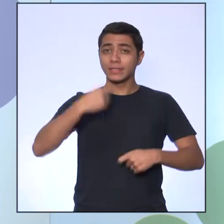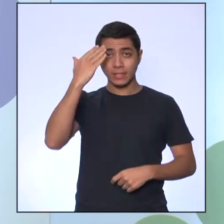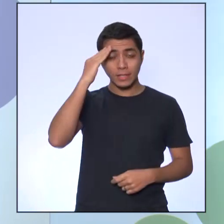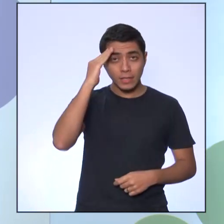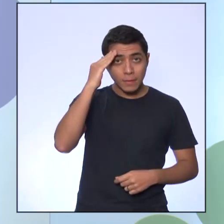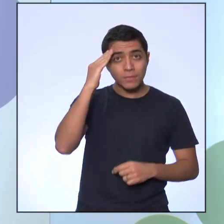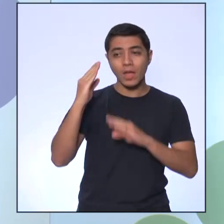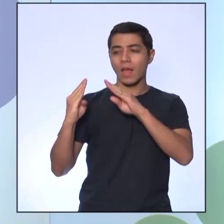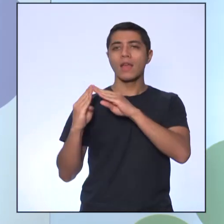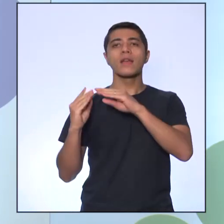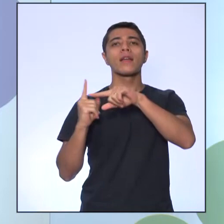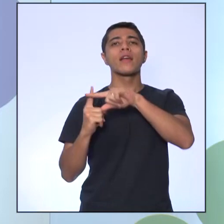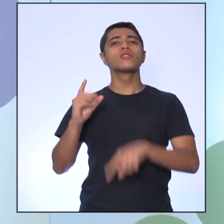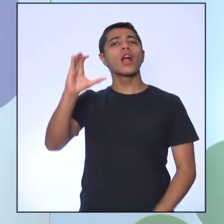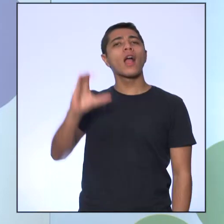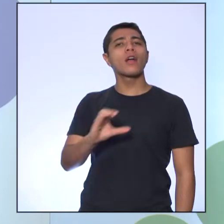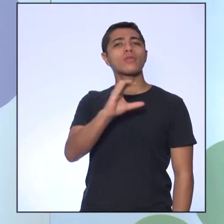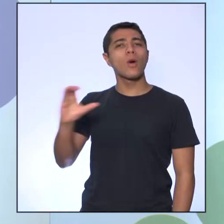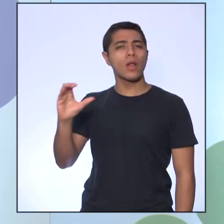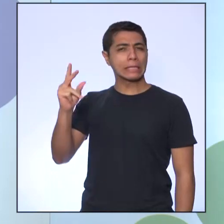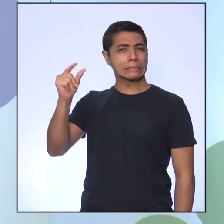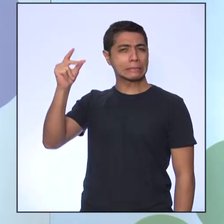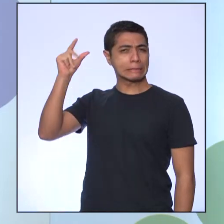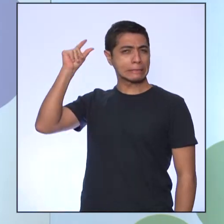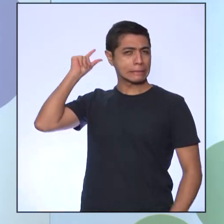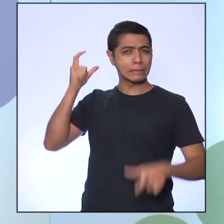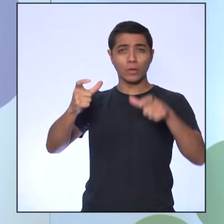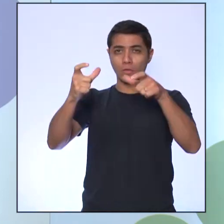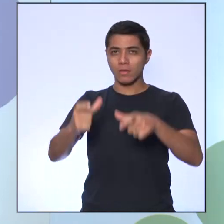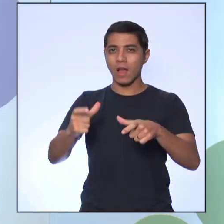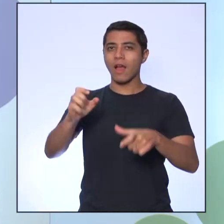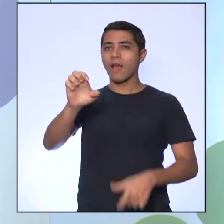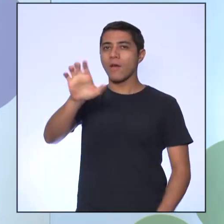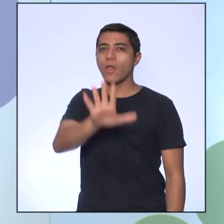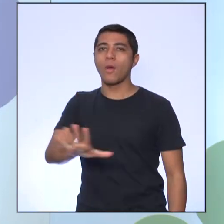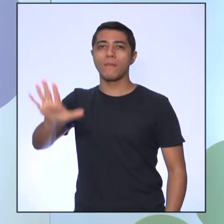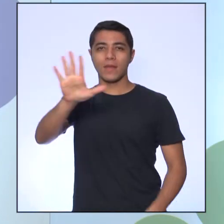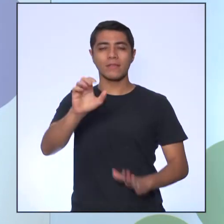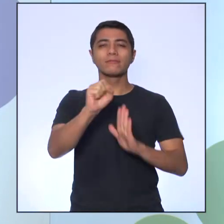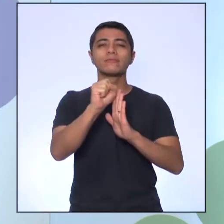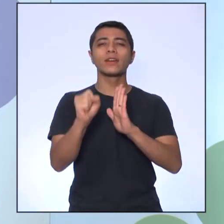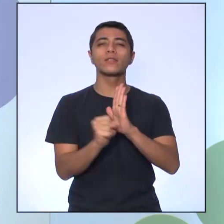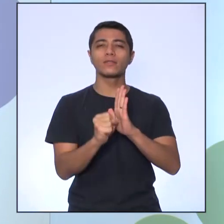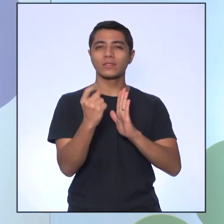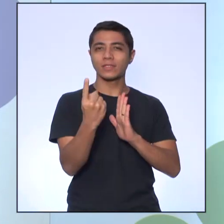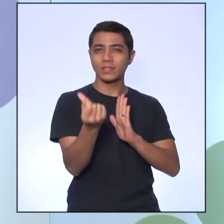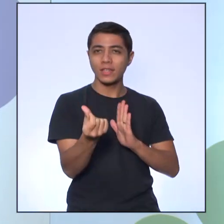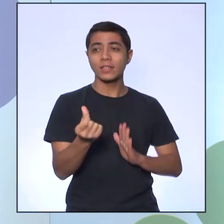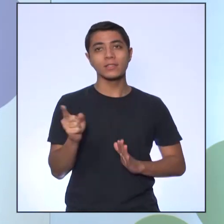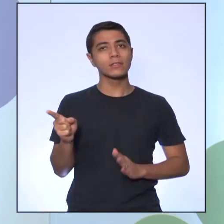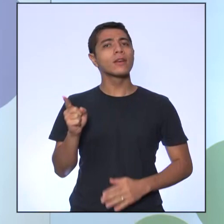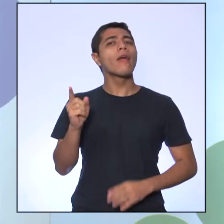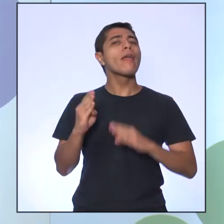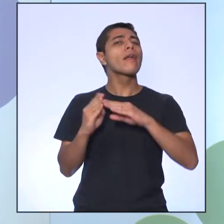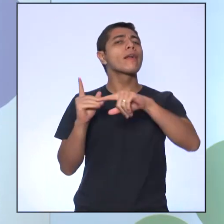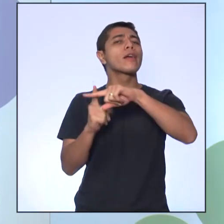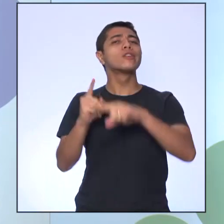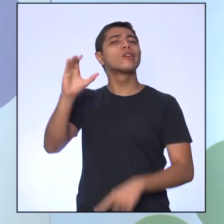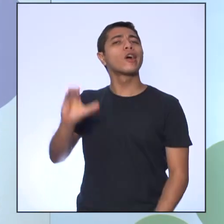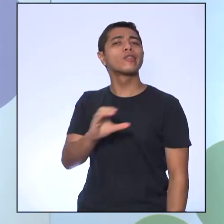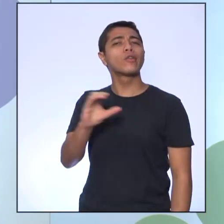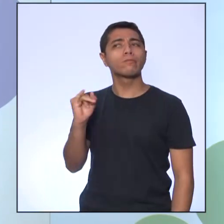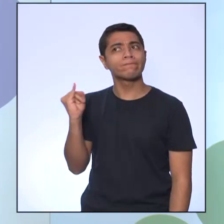que a Igreja Católica tinha na Europa naquele século XVI, que foi o século dessas grandes transformações, né?